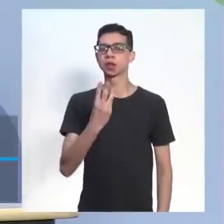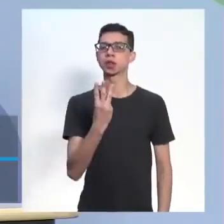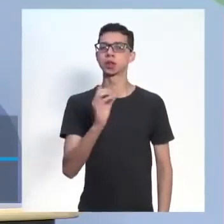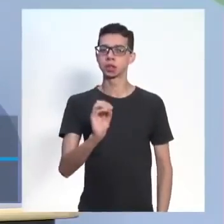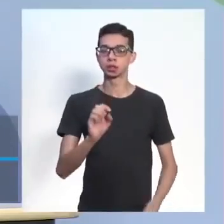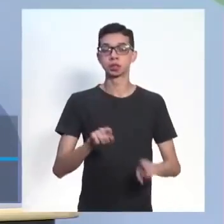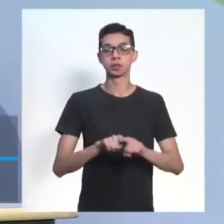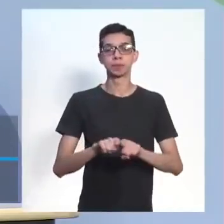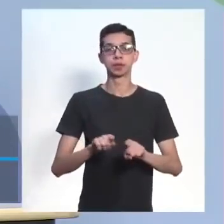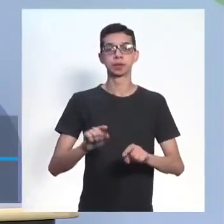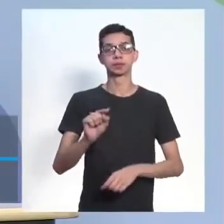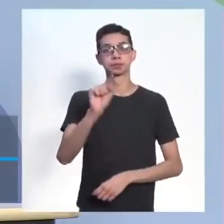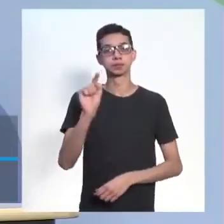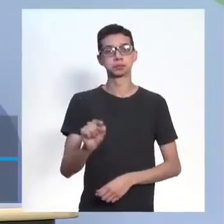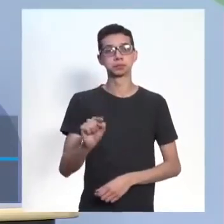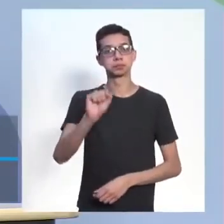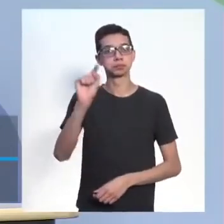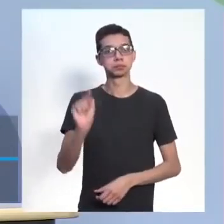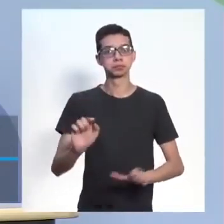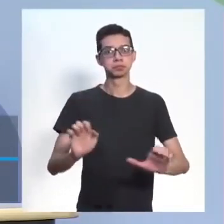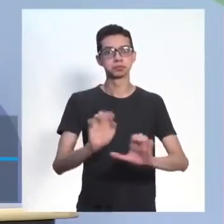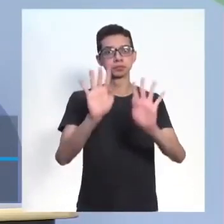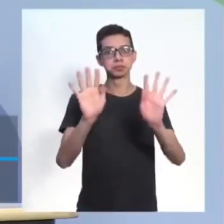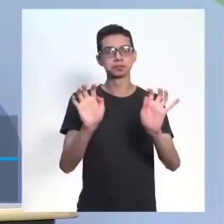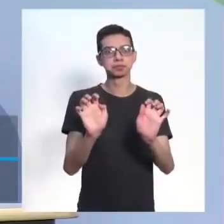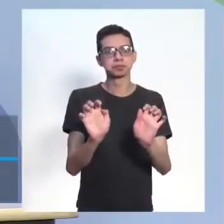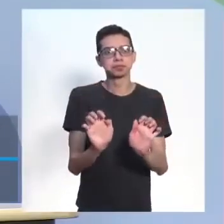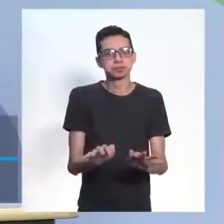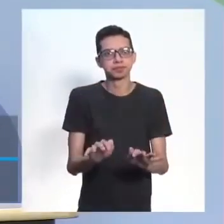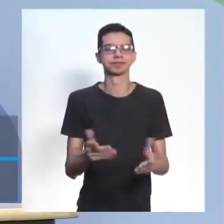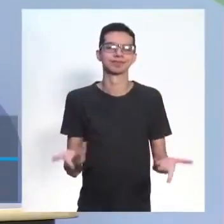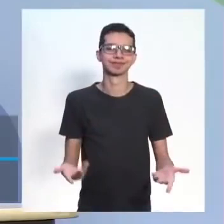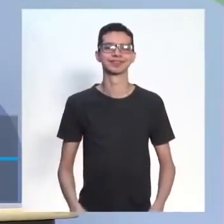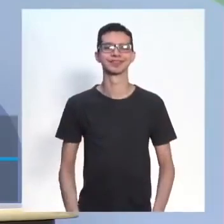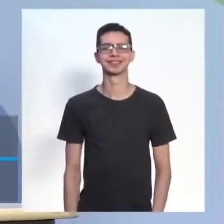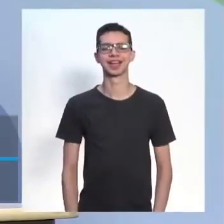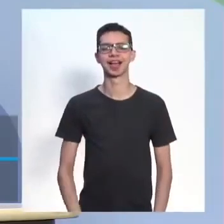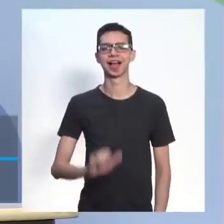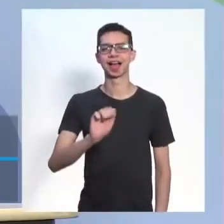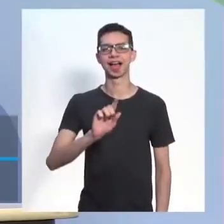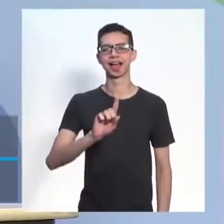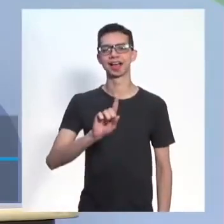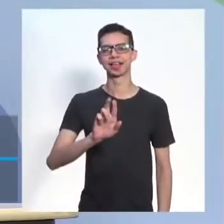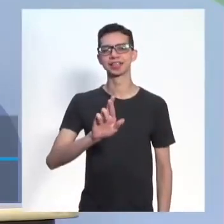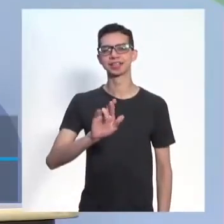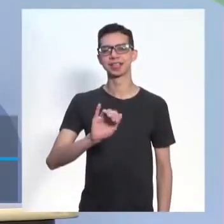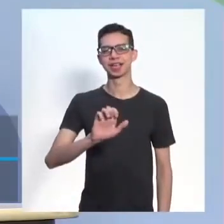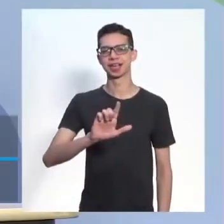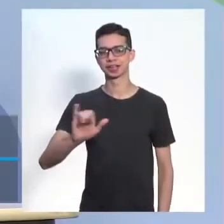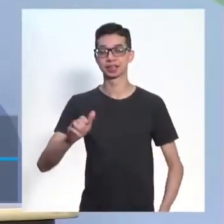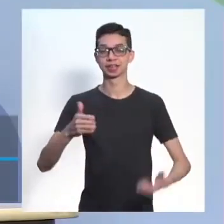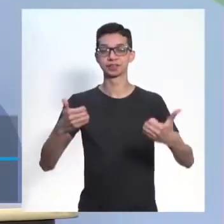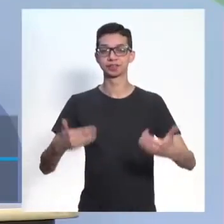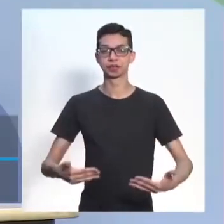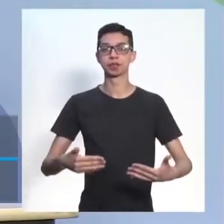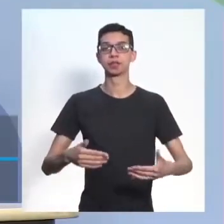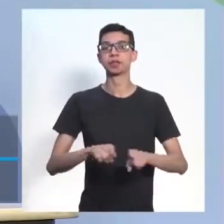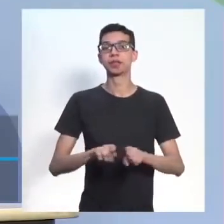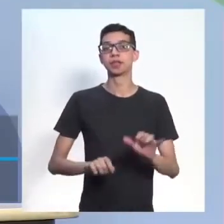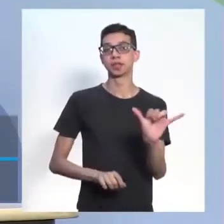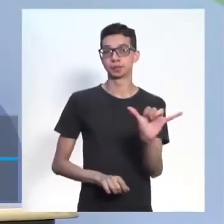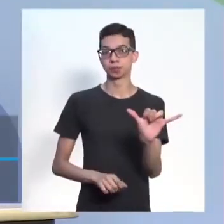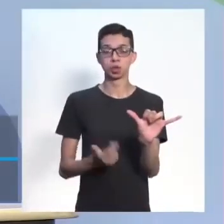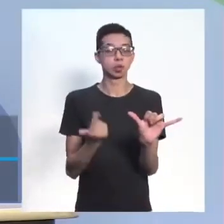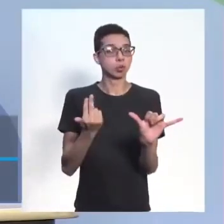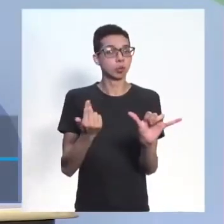algumas interrogações, né? Adriele, Y é igual ao ângulo verde, então Y